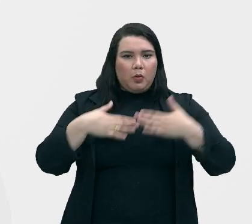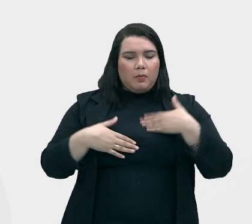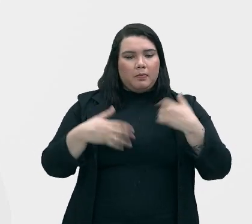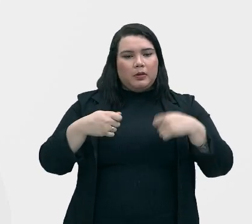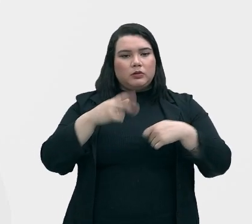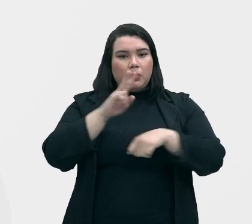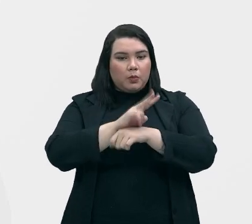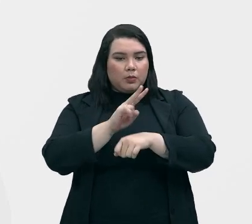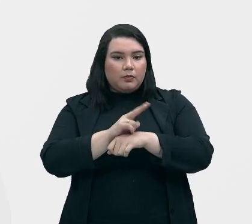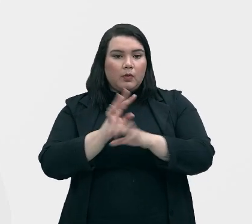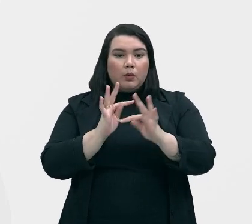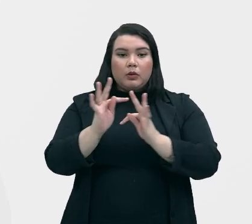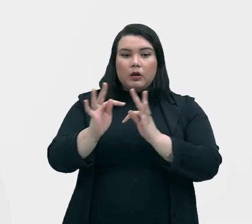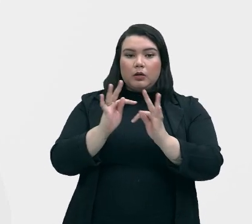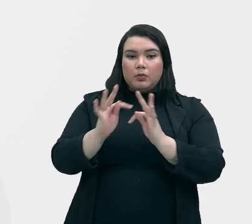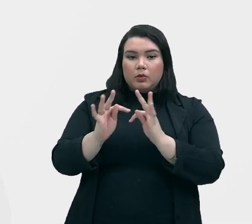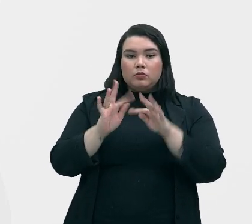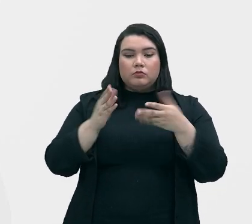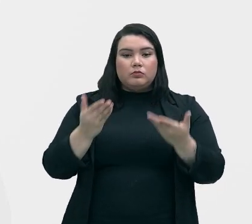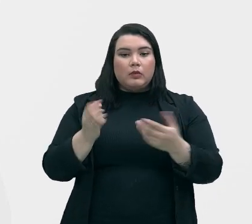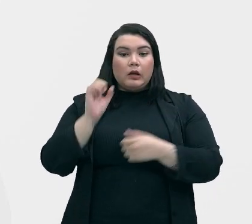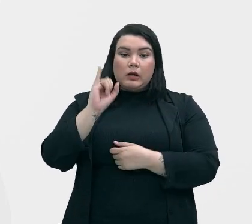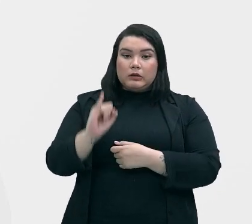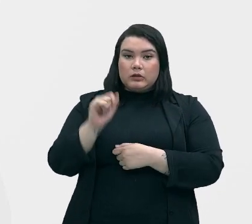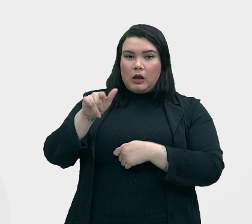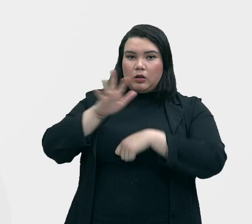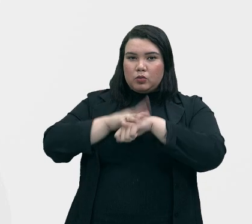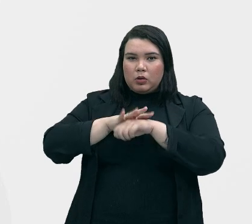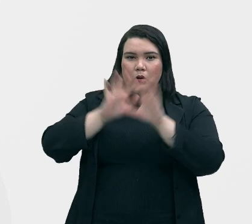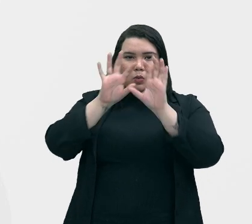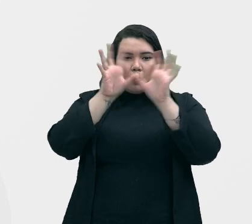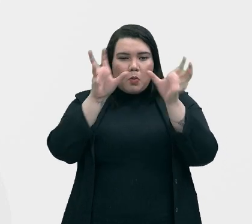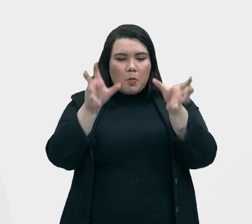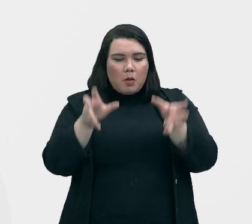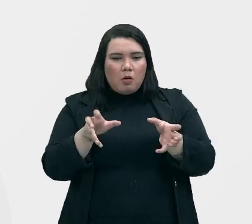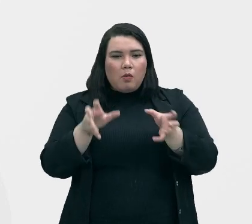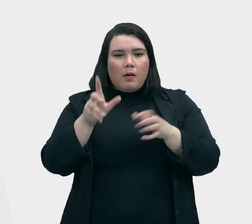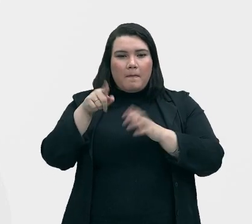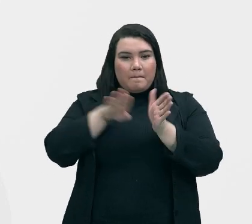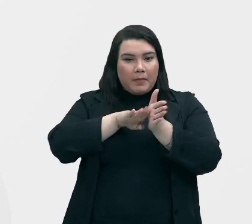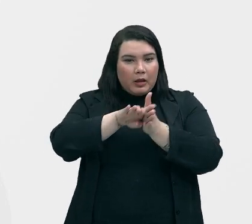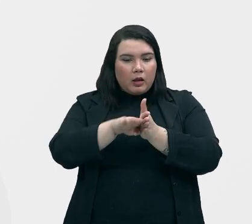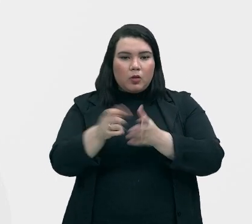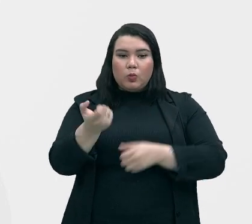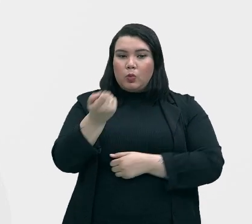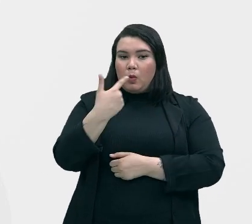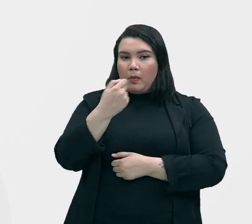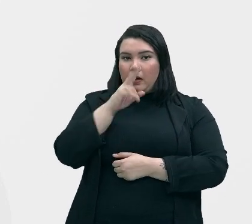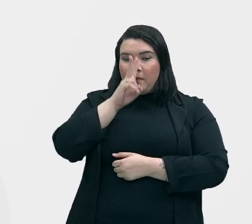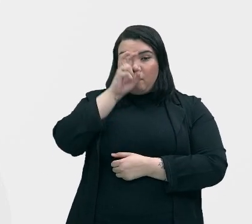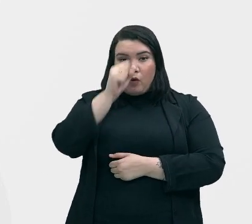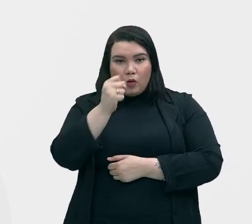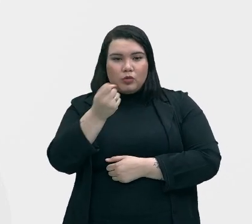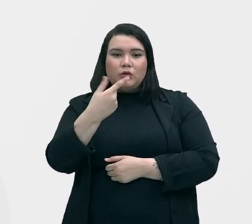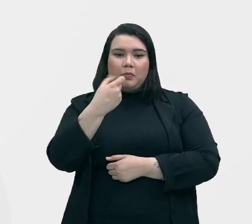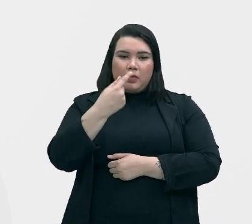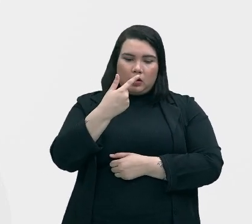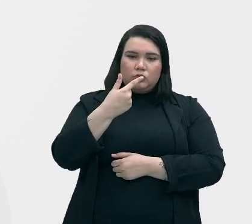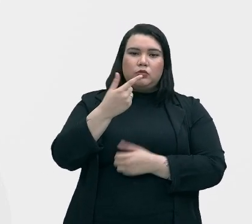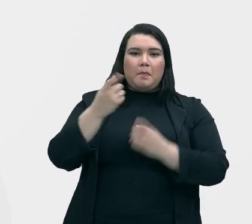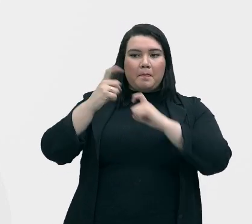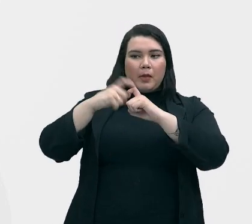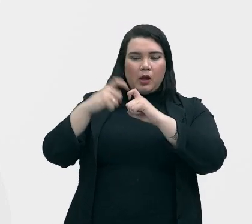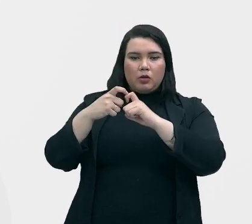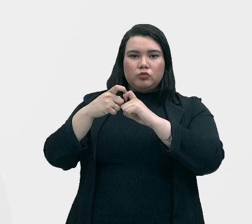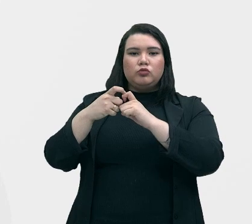o tratamento, quando a pneumonia é bacteriana, o tratamento é feito por meio de antibióticos, indicados pelo médico especialista.